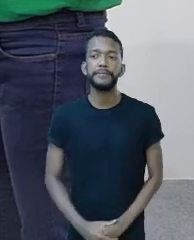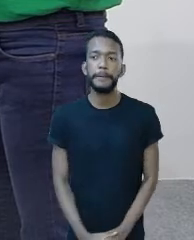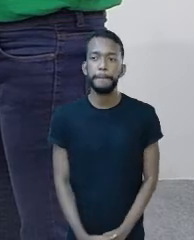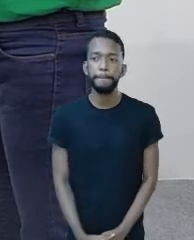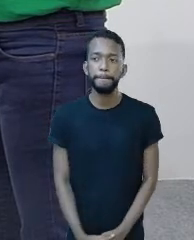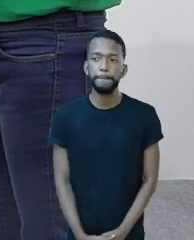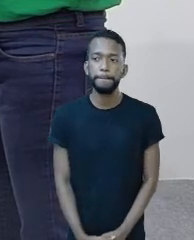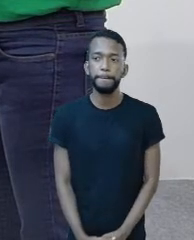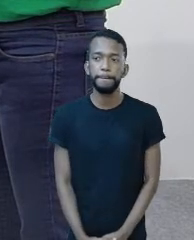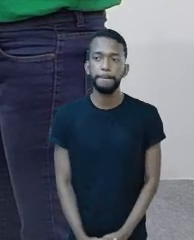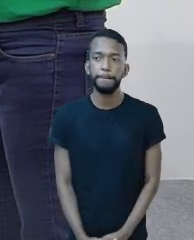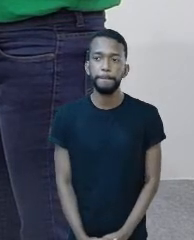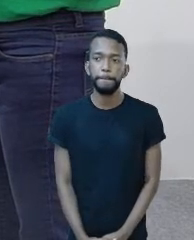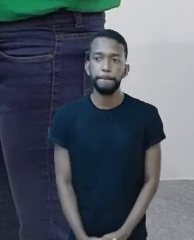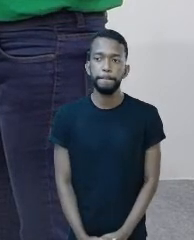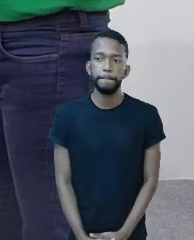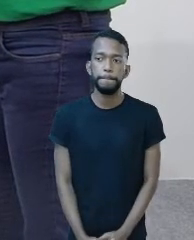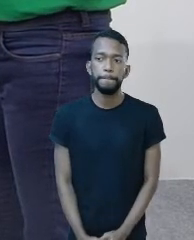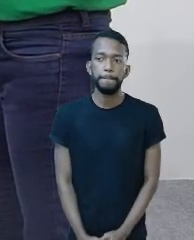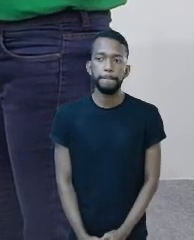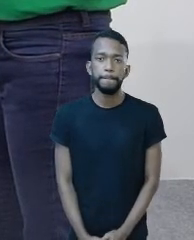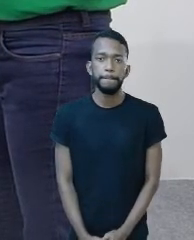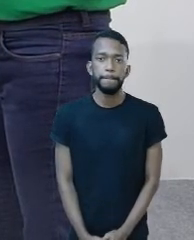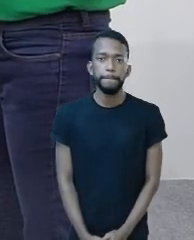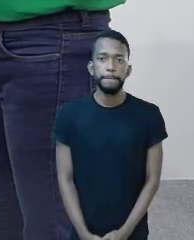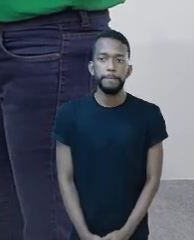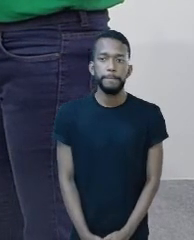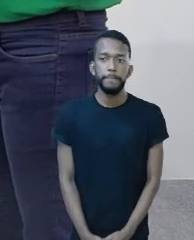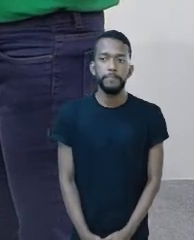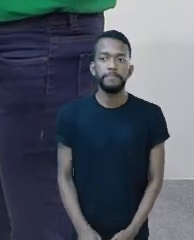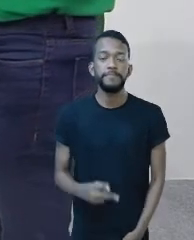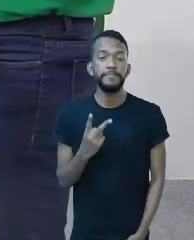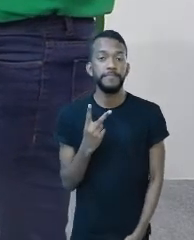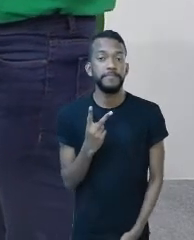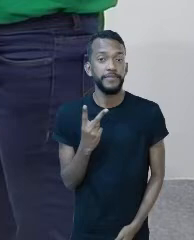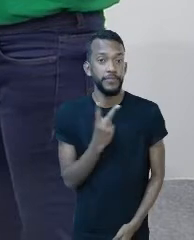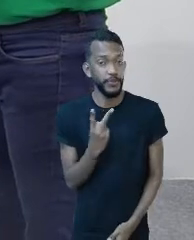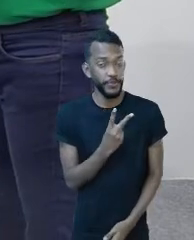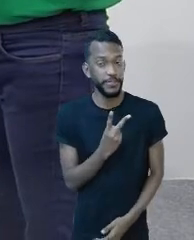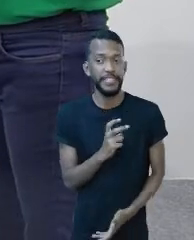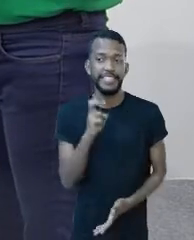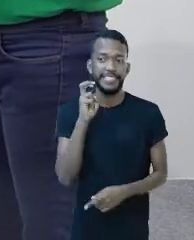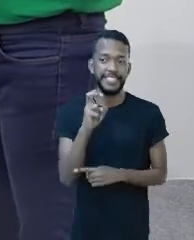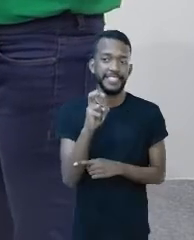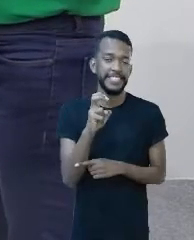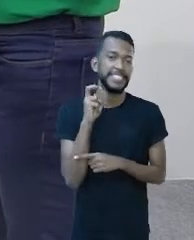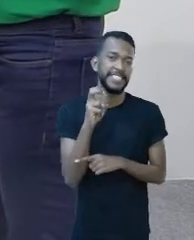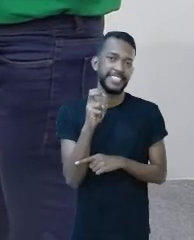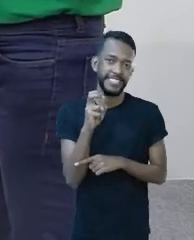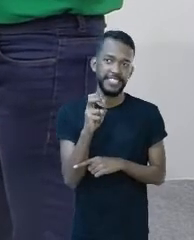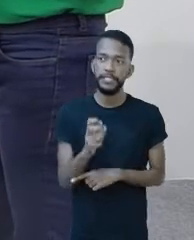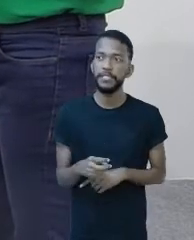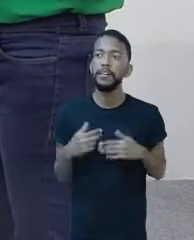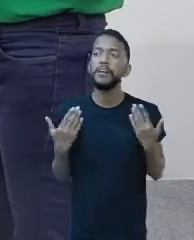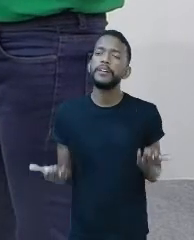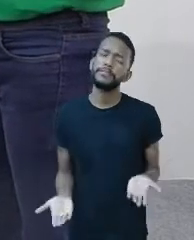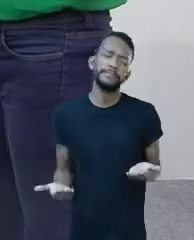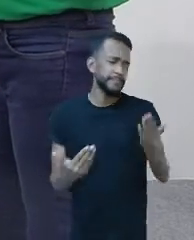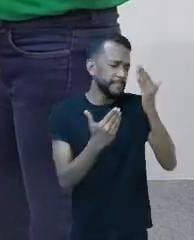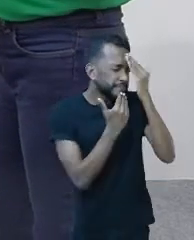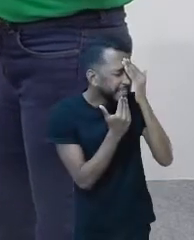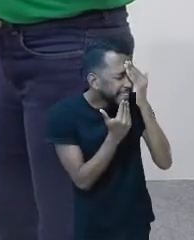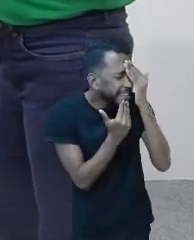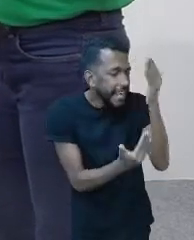E as duas com 5 pontos, correto? Então, olha só. Bem, Sandra, obrigada